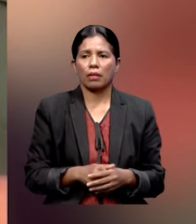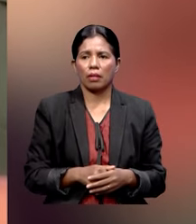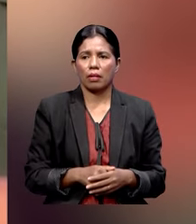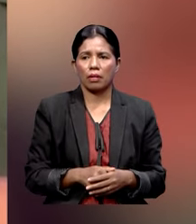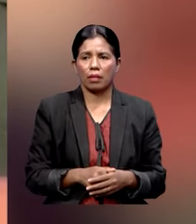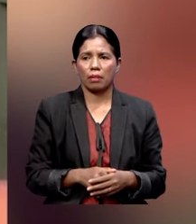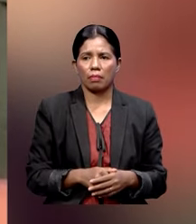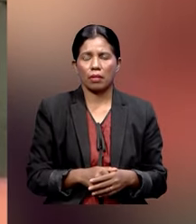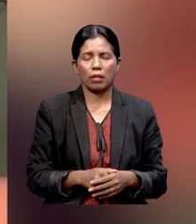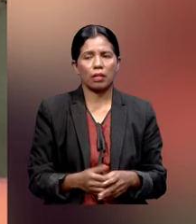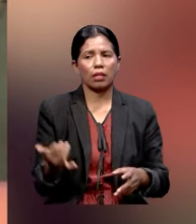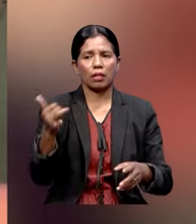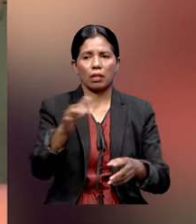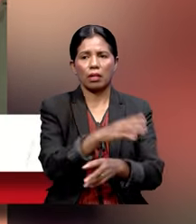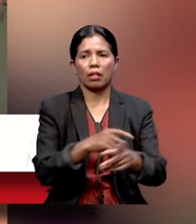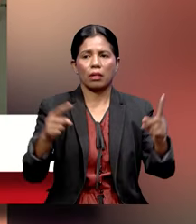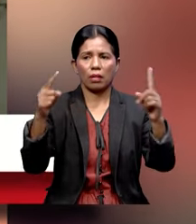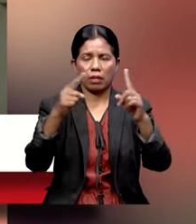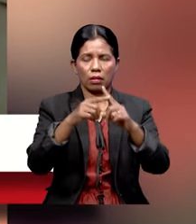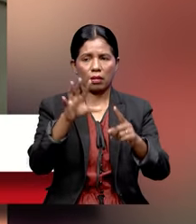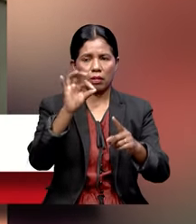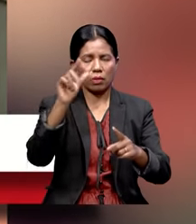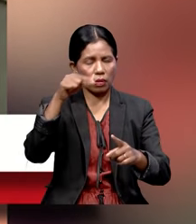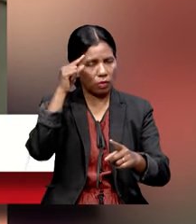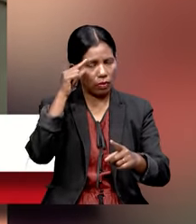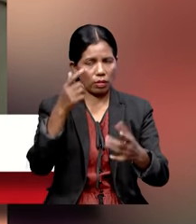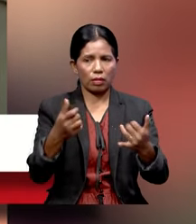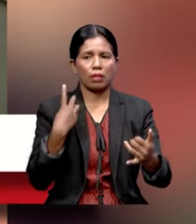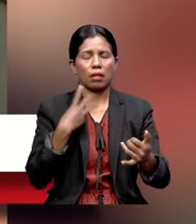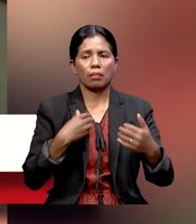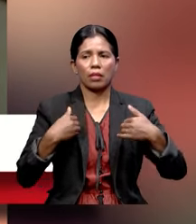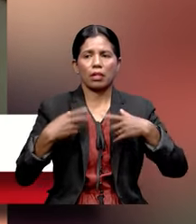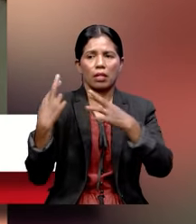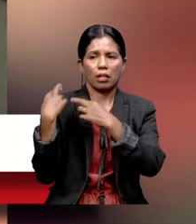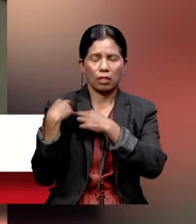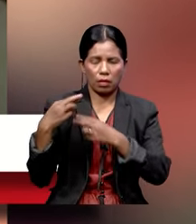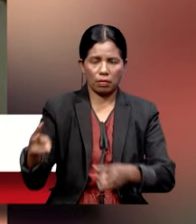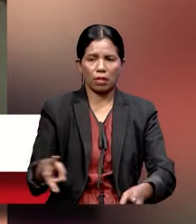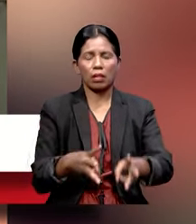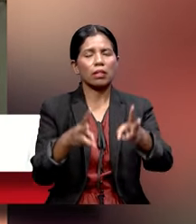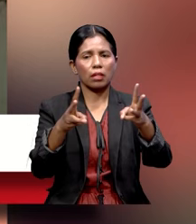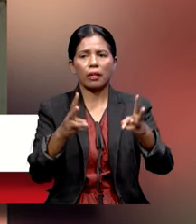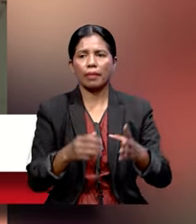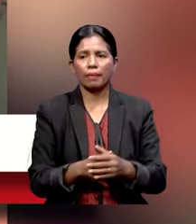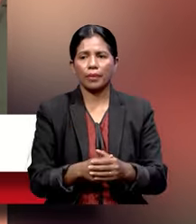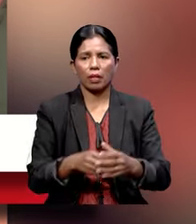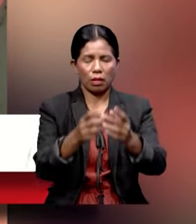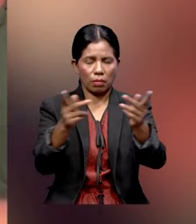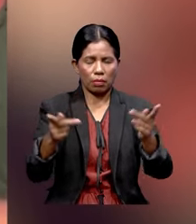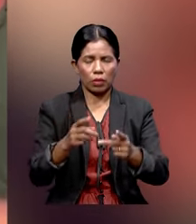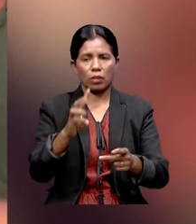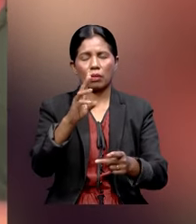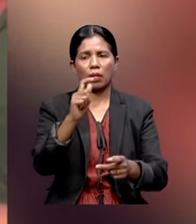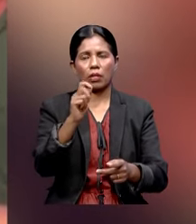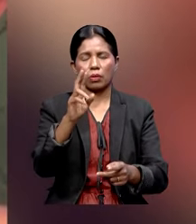ministero relevante ba nono governo de ne ami tomar responsabilidade ba amne estrada posto atulare